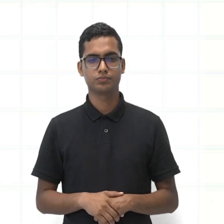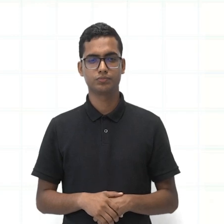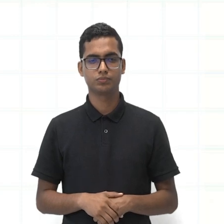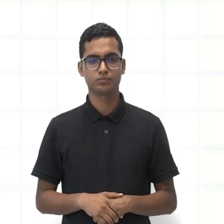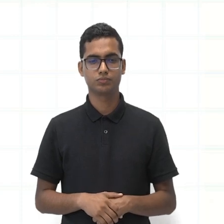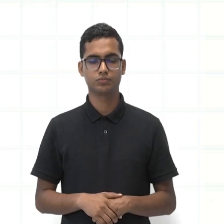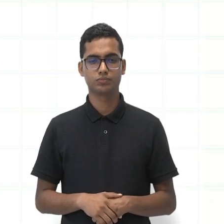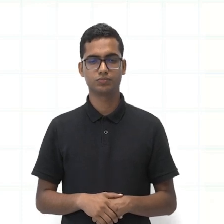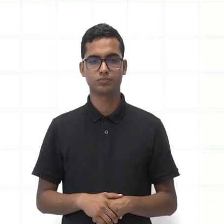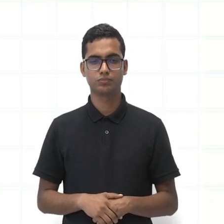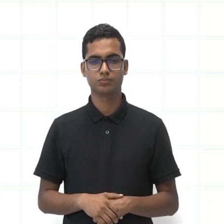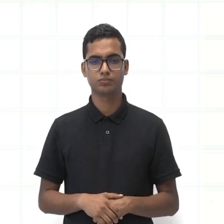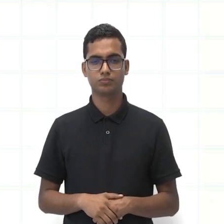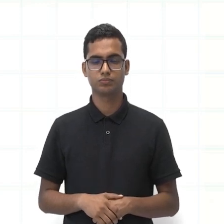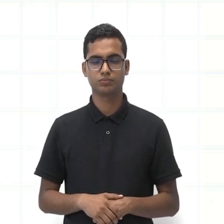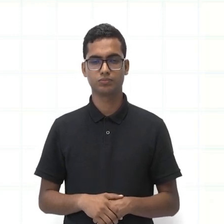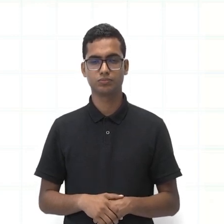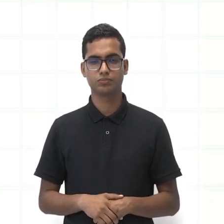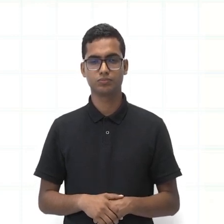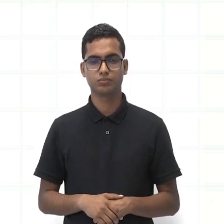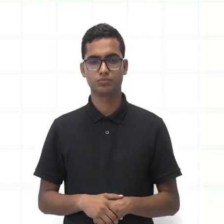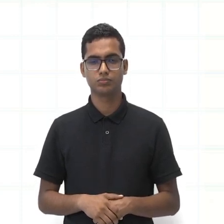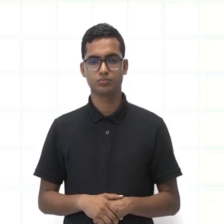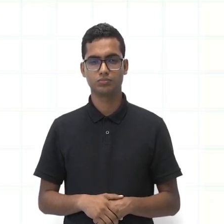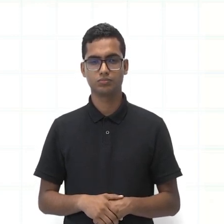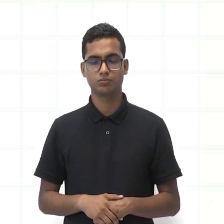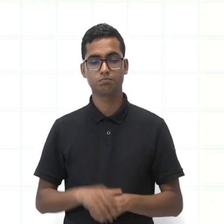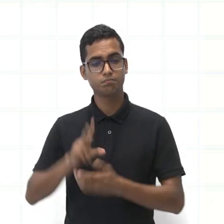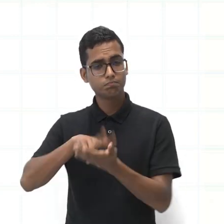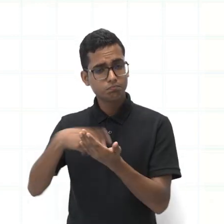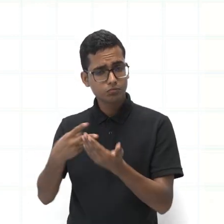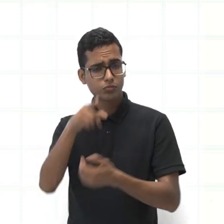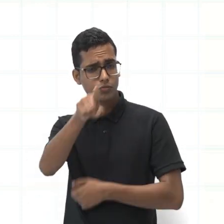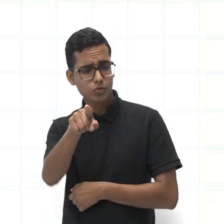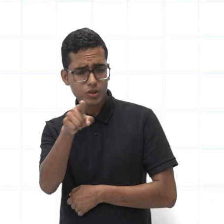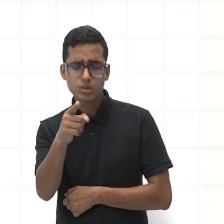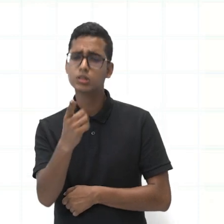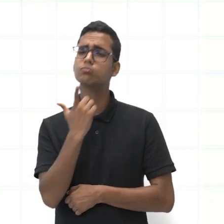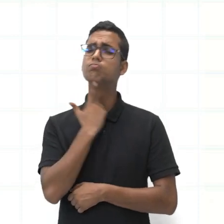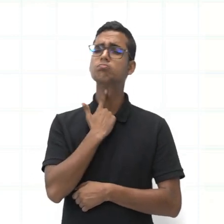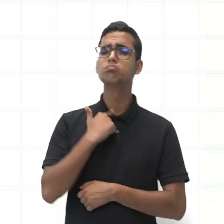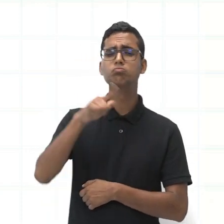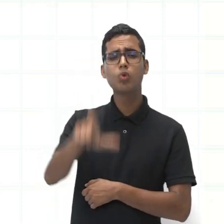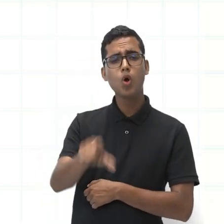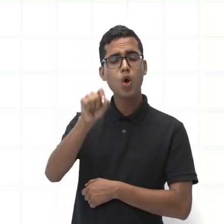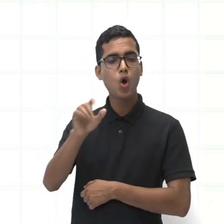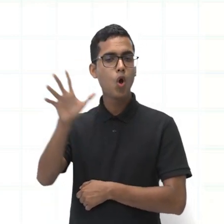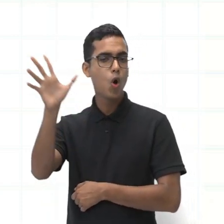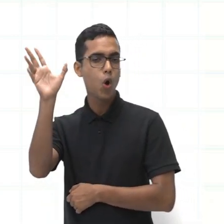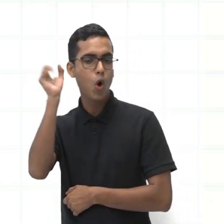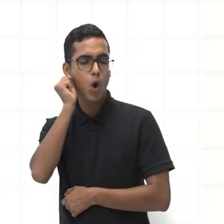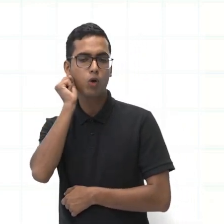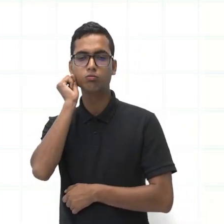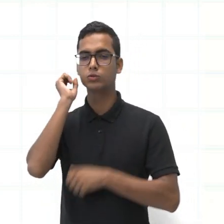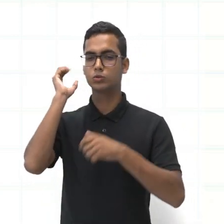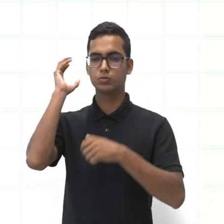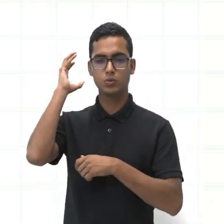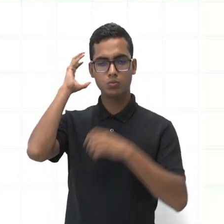só, você prefere ouvir, listening, ouvir com atenção, né? Music, listen to